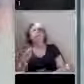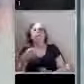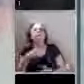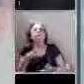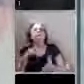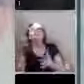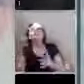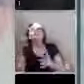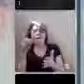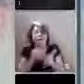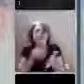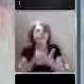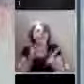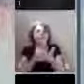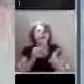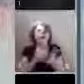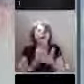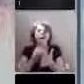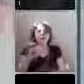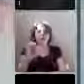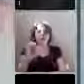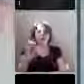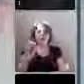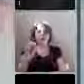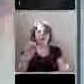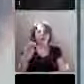pequena estatística onde você me diria,